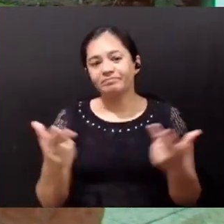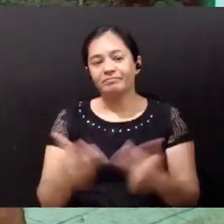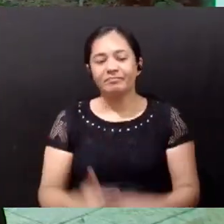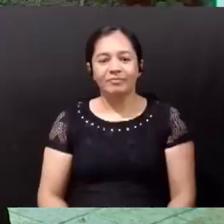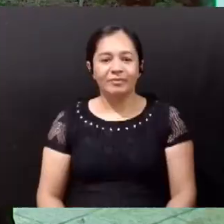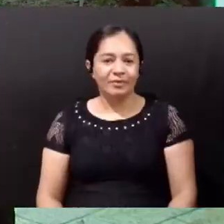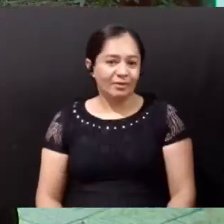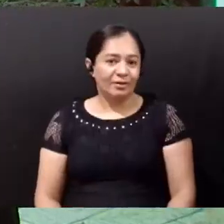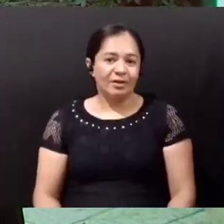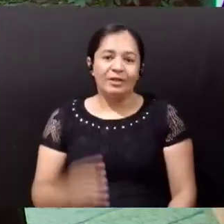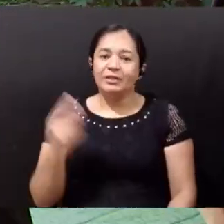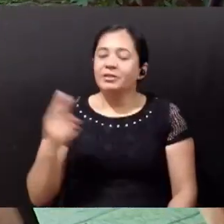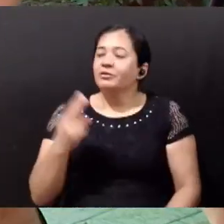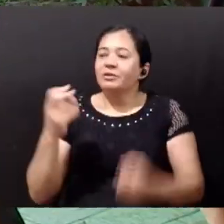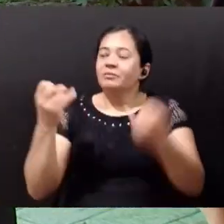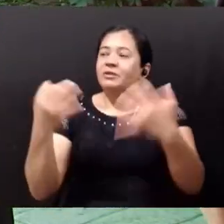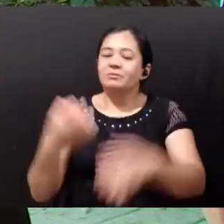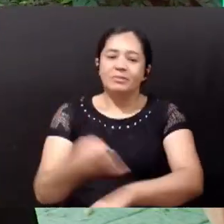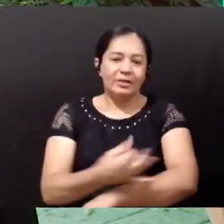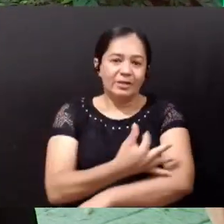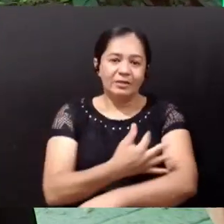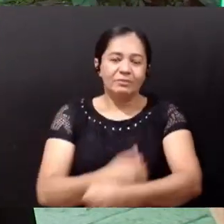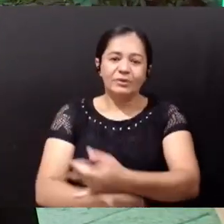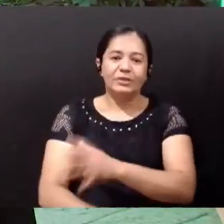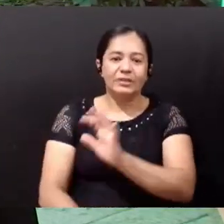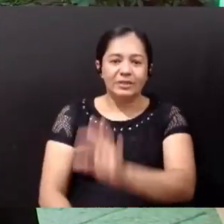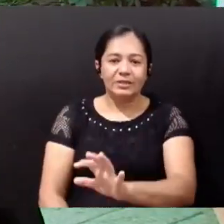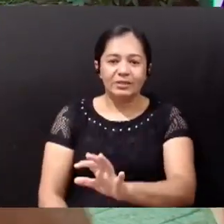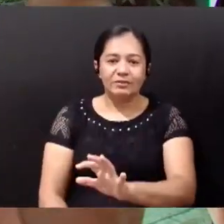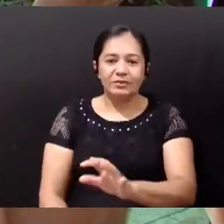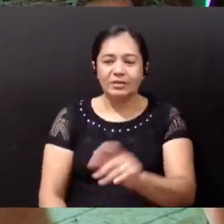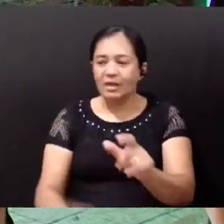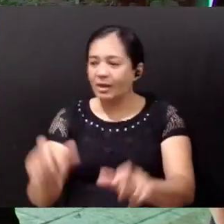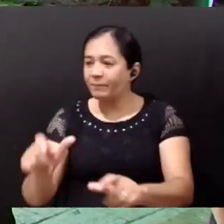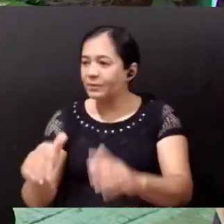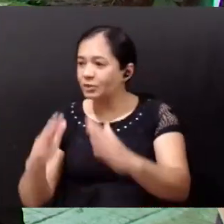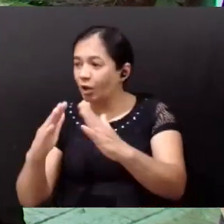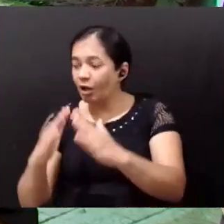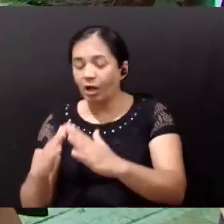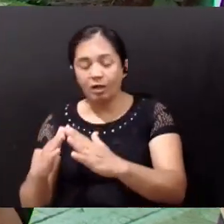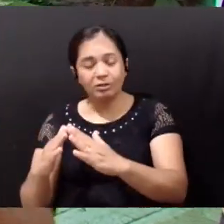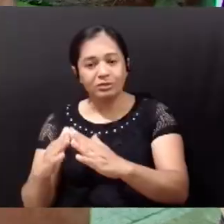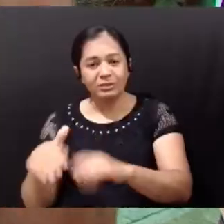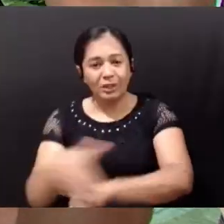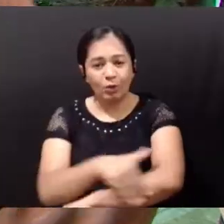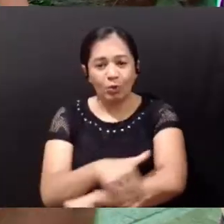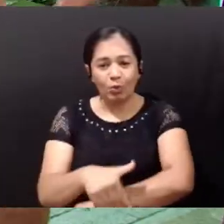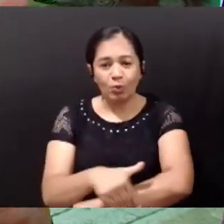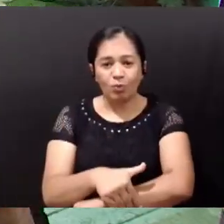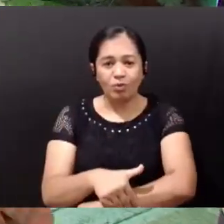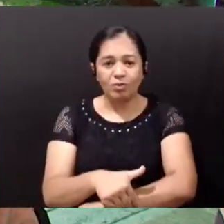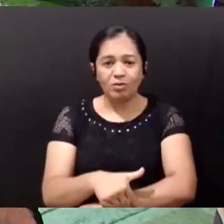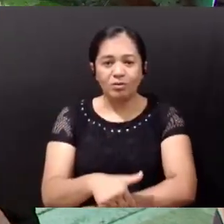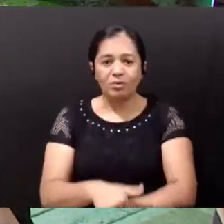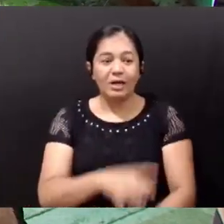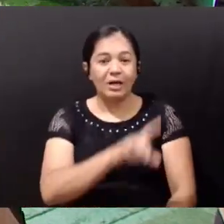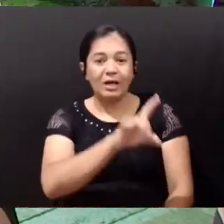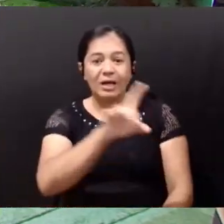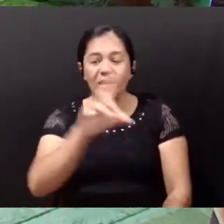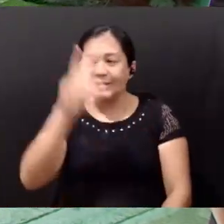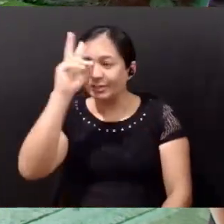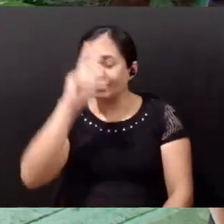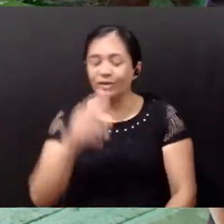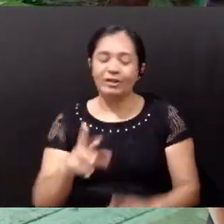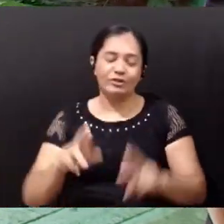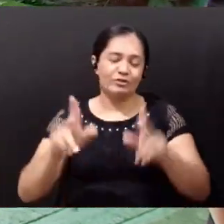descrever a emoção que é isso. Se olhar esse pessoal que está em situação de rua e que, ela bem falou, cada história é uma história. E a gente poder